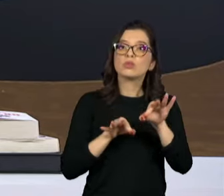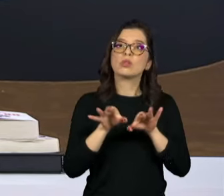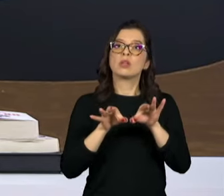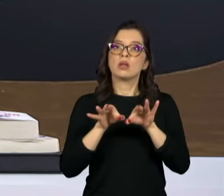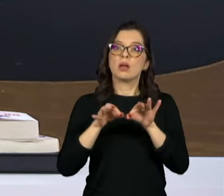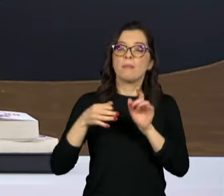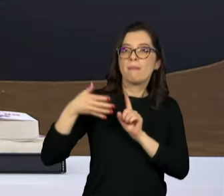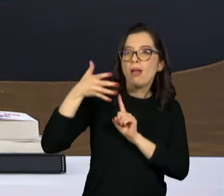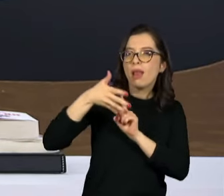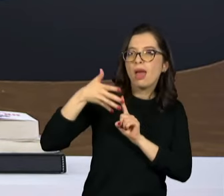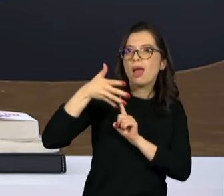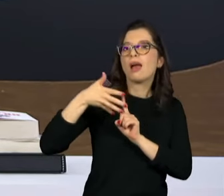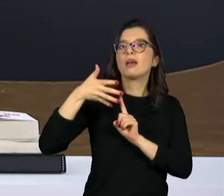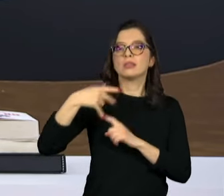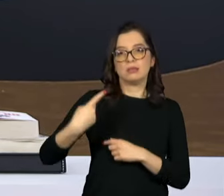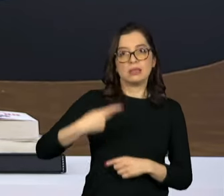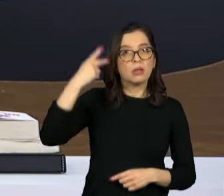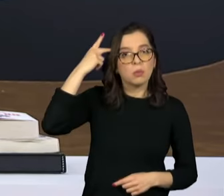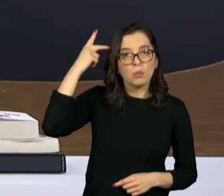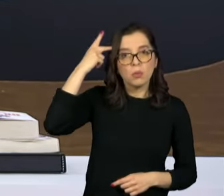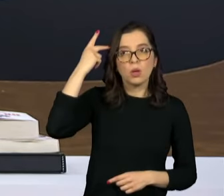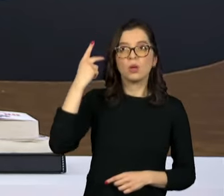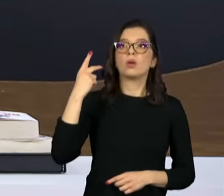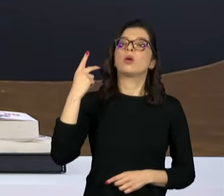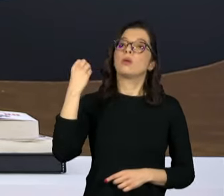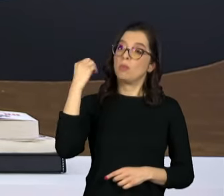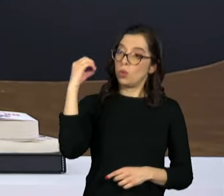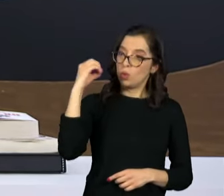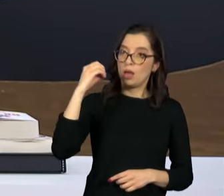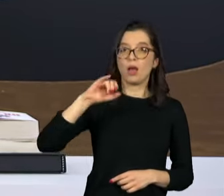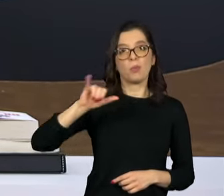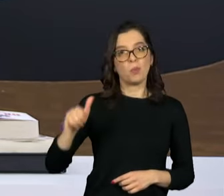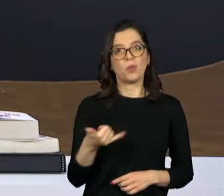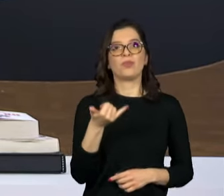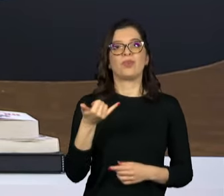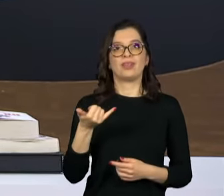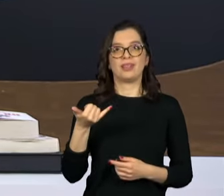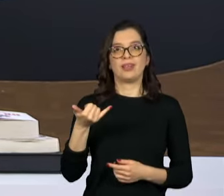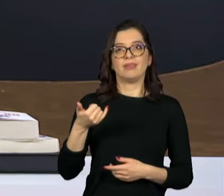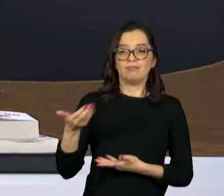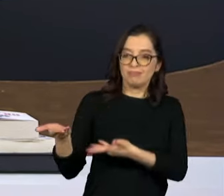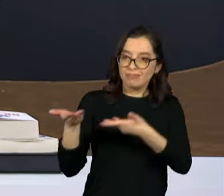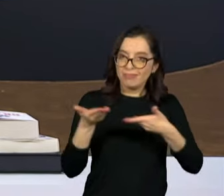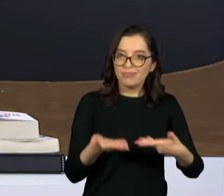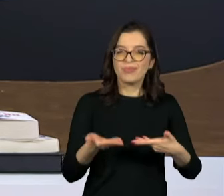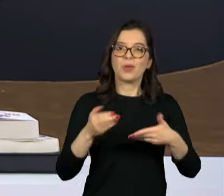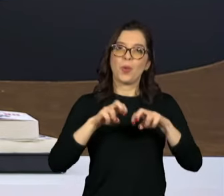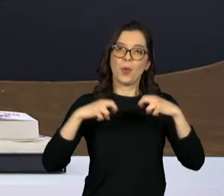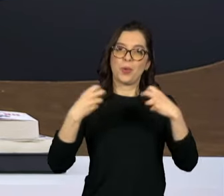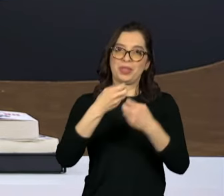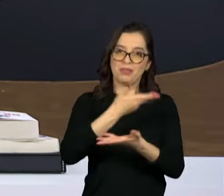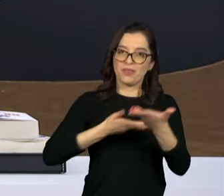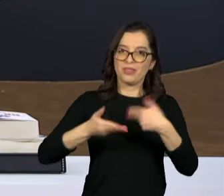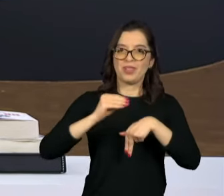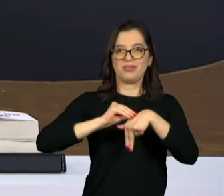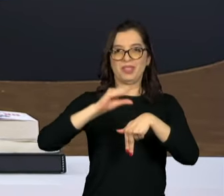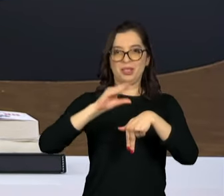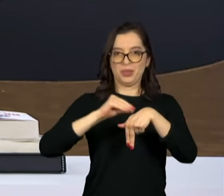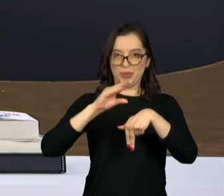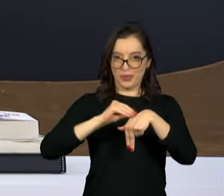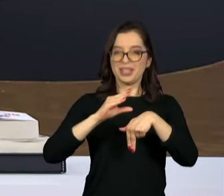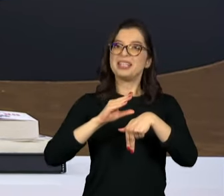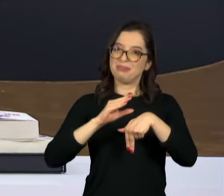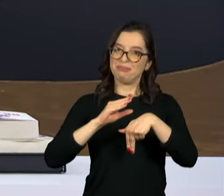e em Porto Alegre. Por isso, temos a honra de receber presencialmente aqui no estúdio, no centro do Roda Viva, o